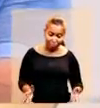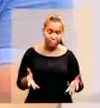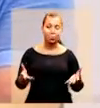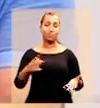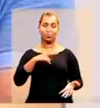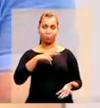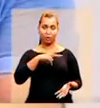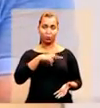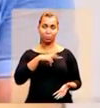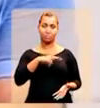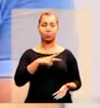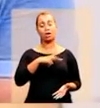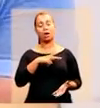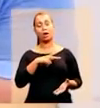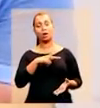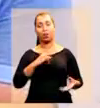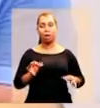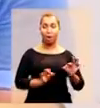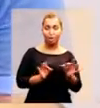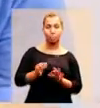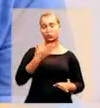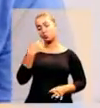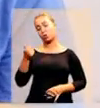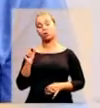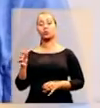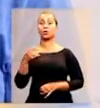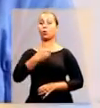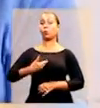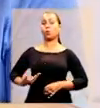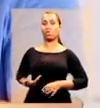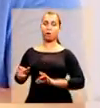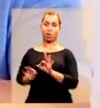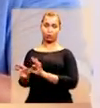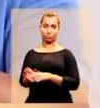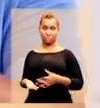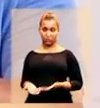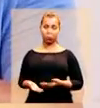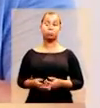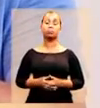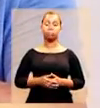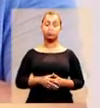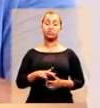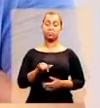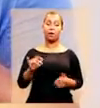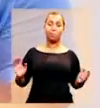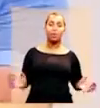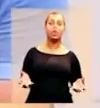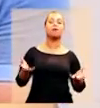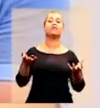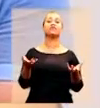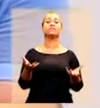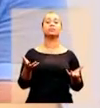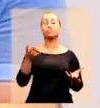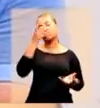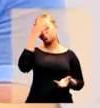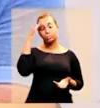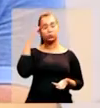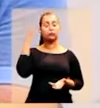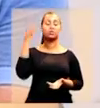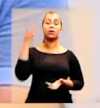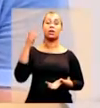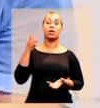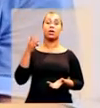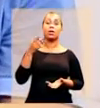privada administra isso melhor do que o poder público. Então, o dinheiro que vai para efervescer a